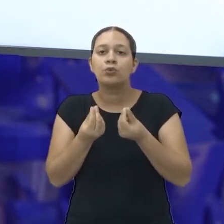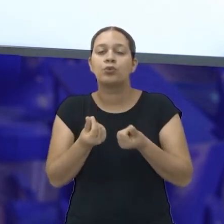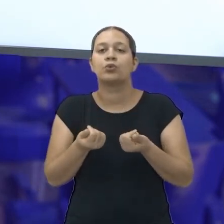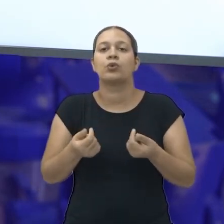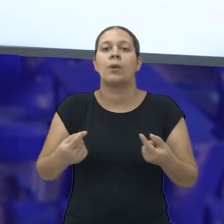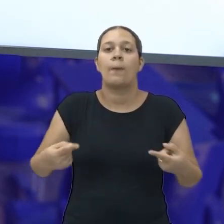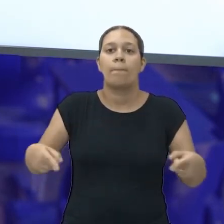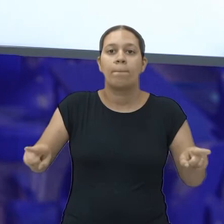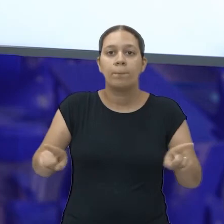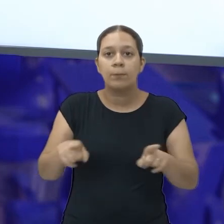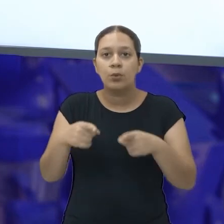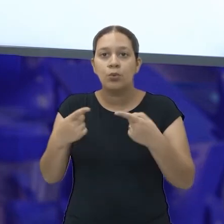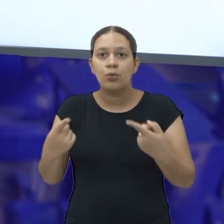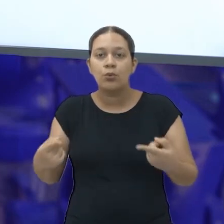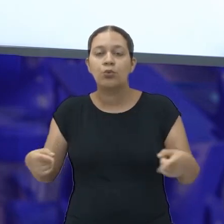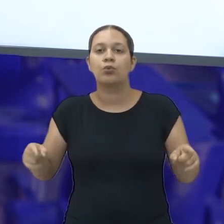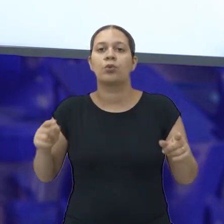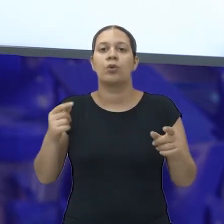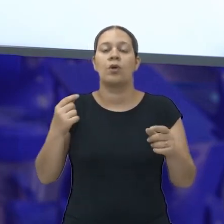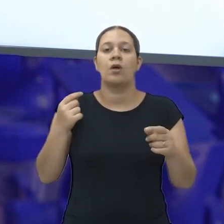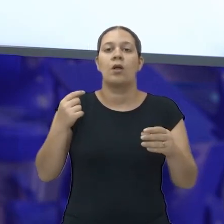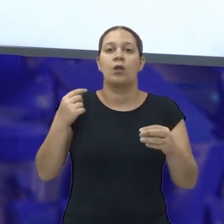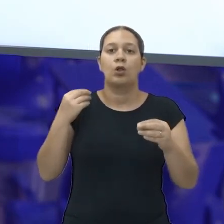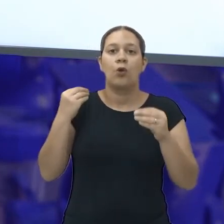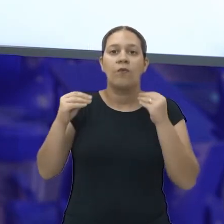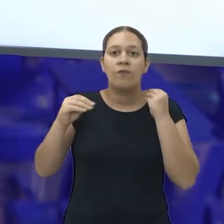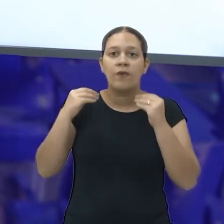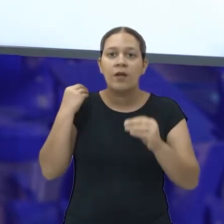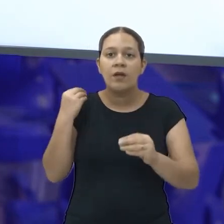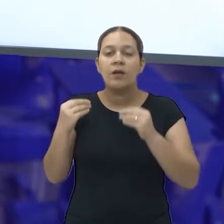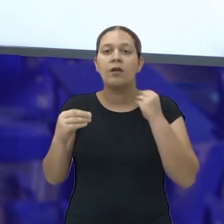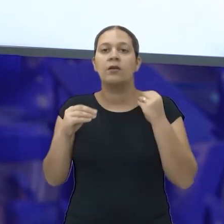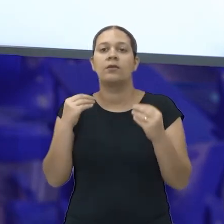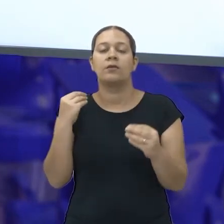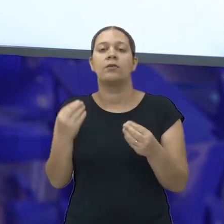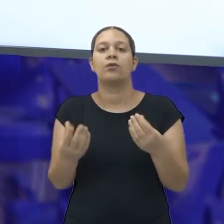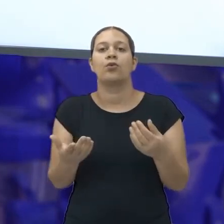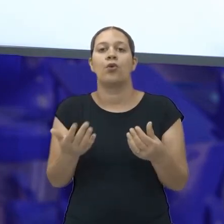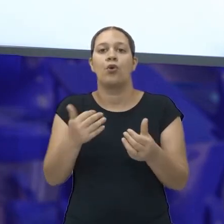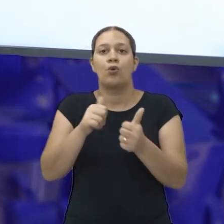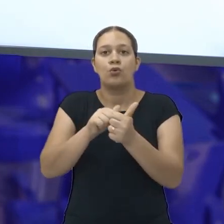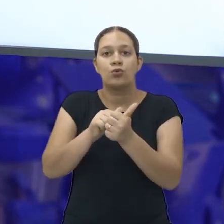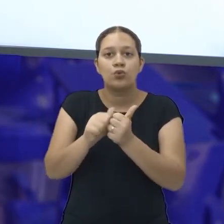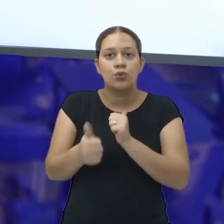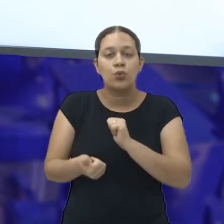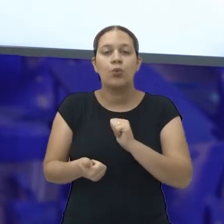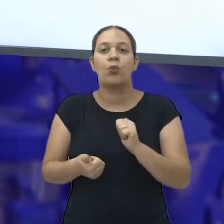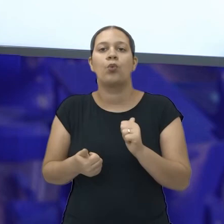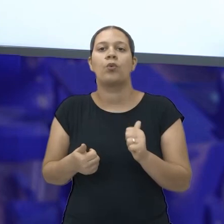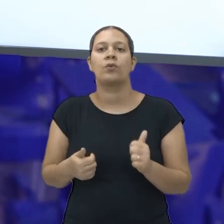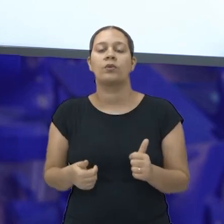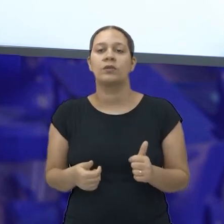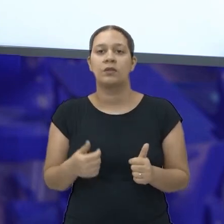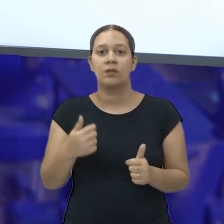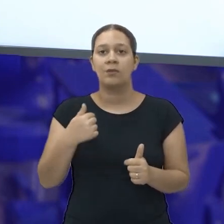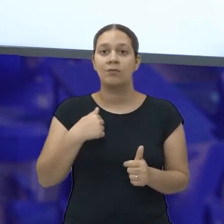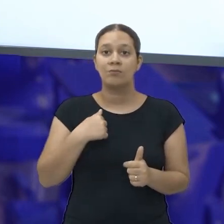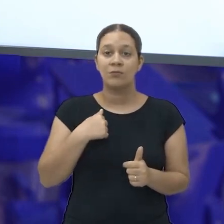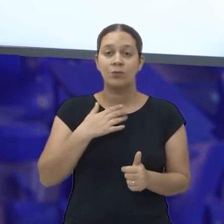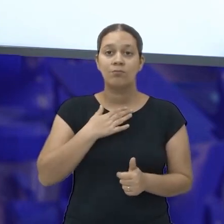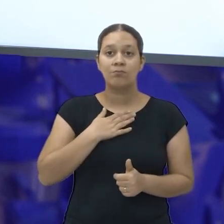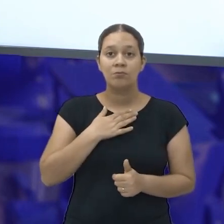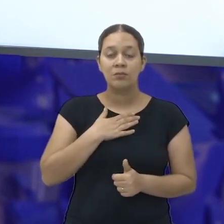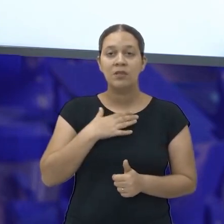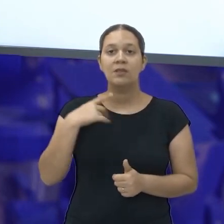as músicas que eu gosto, as novelas, os filmes, os clubes de futebol, enfim, são